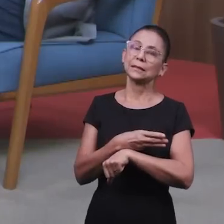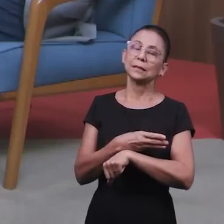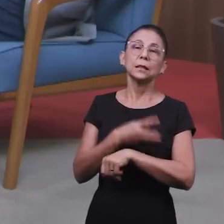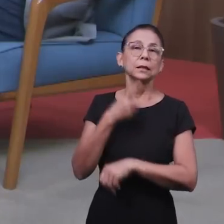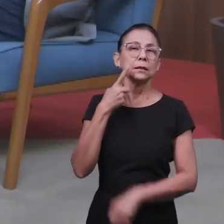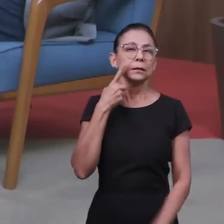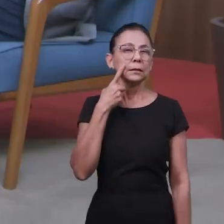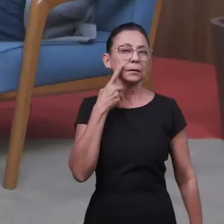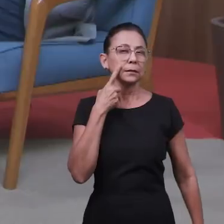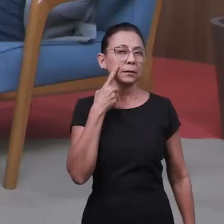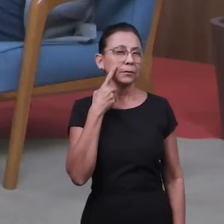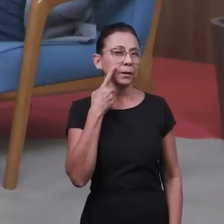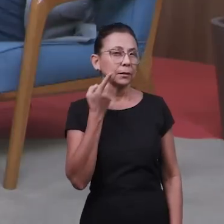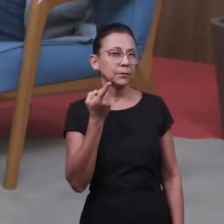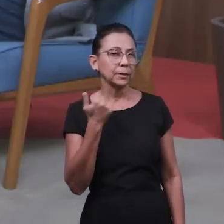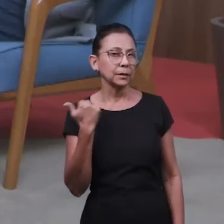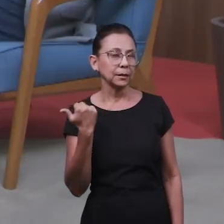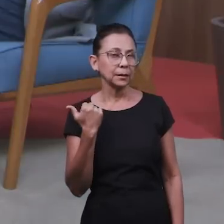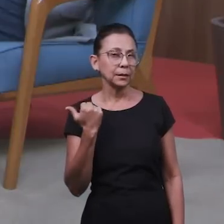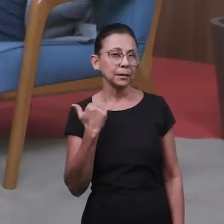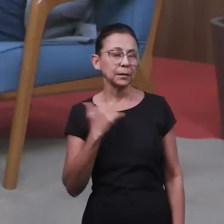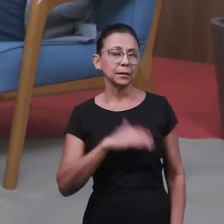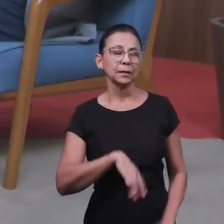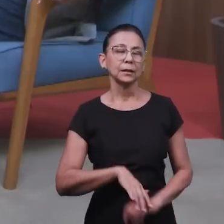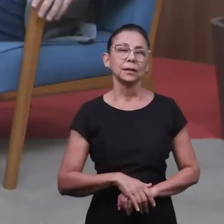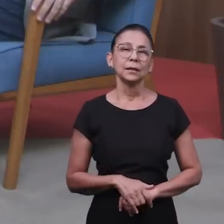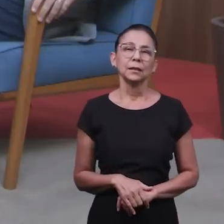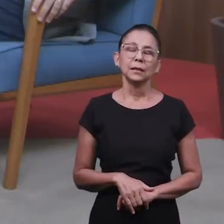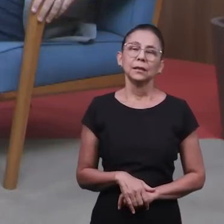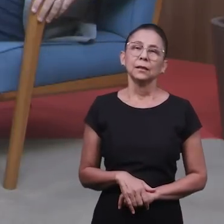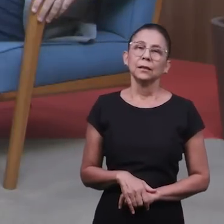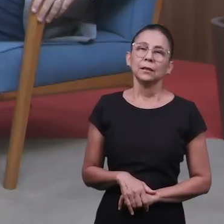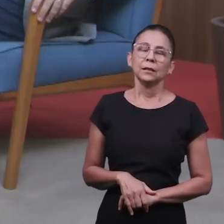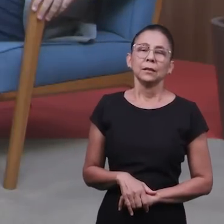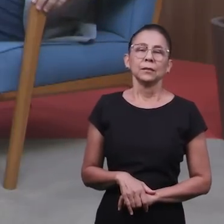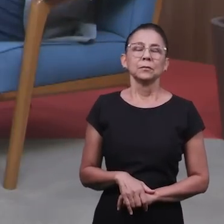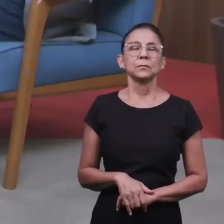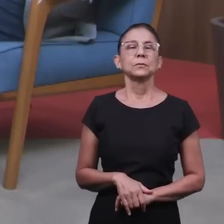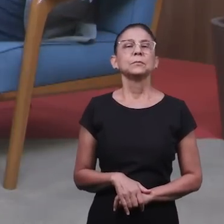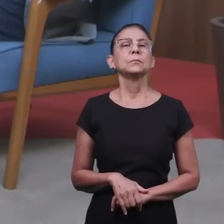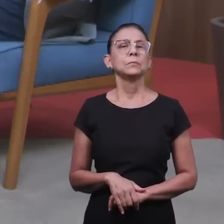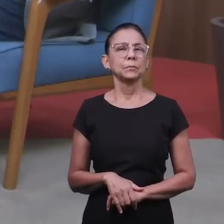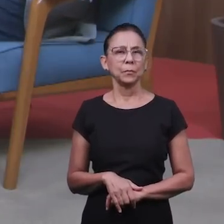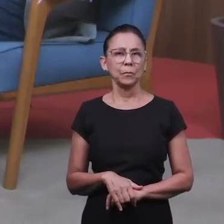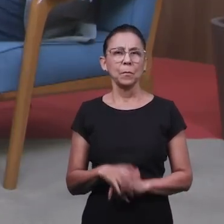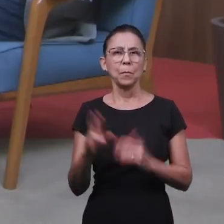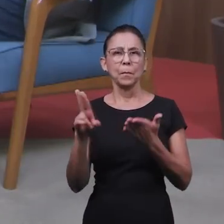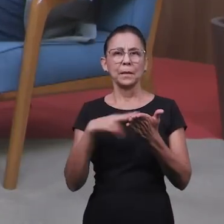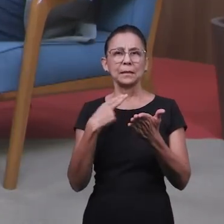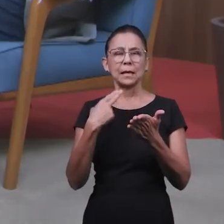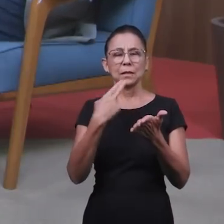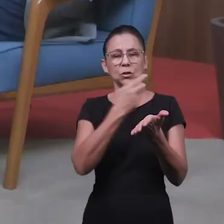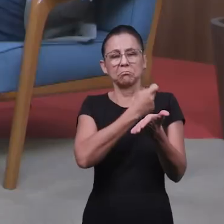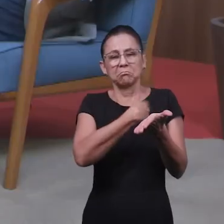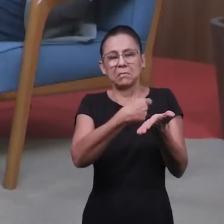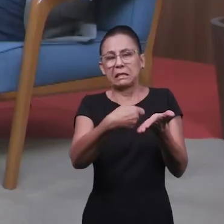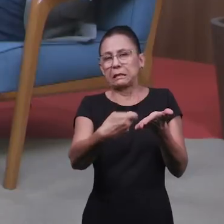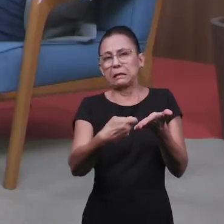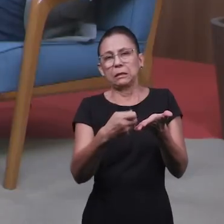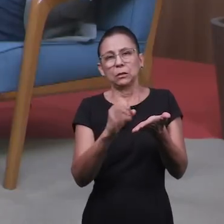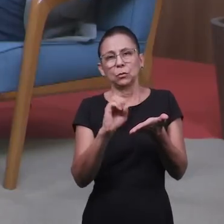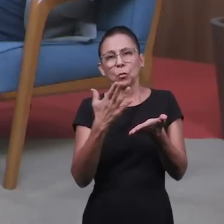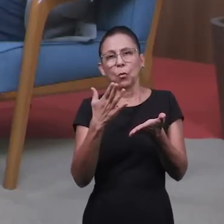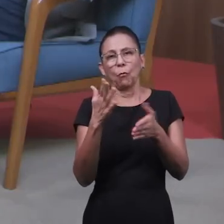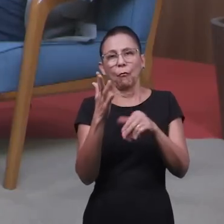WhatsApp e ali, nesse aplicativo que você tem de mensagens, você pode mandar para nós uma mensagem por escrito